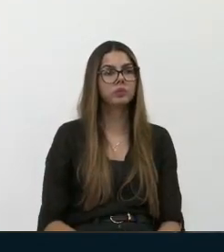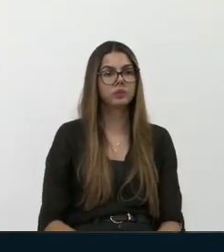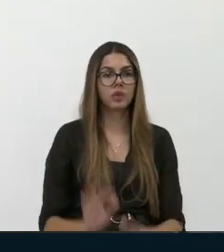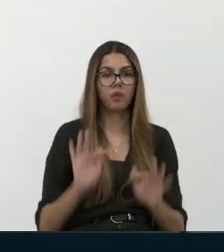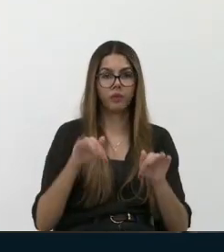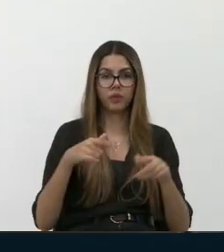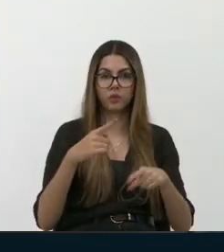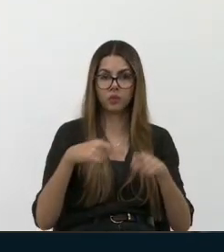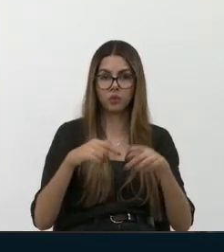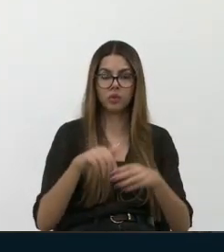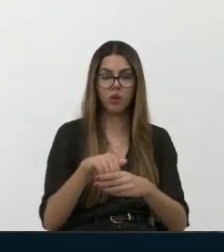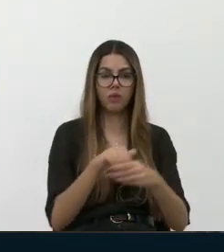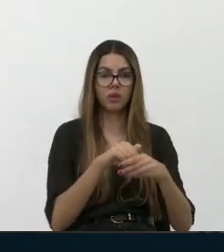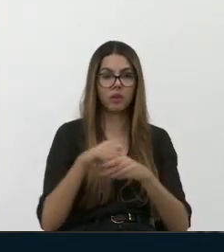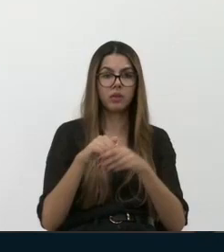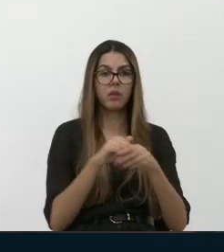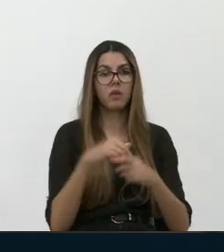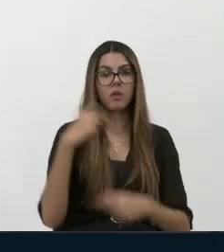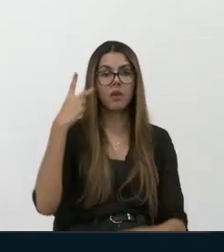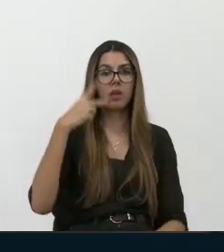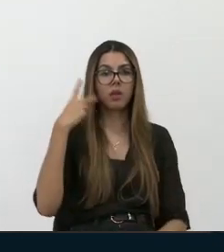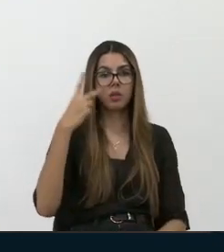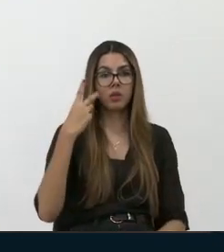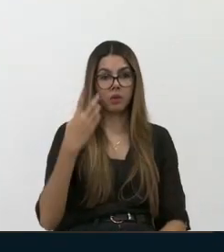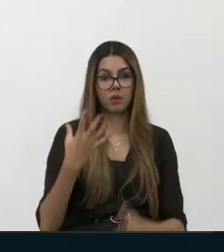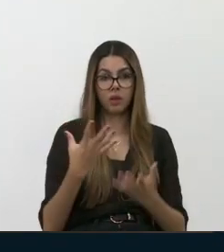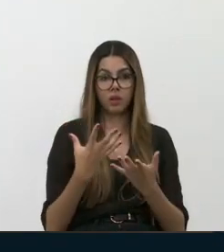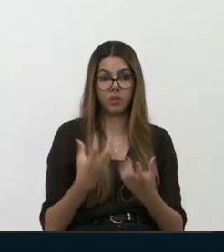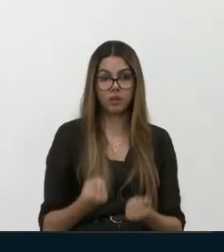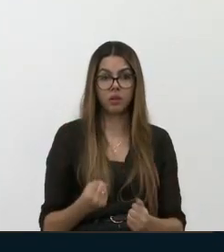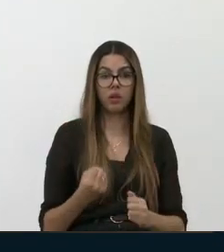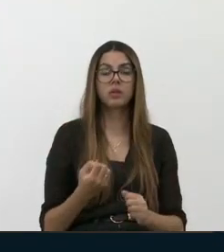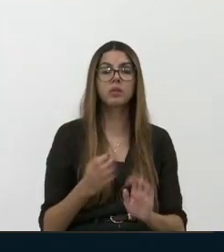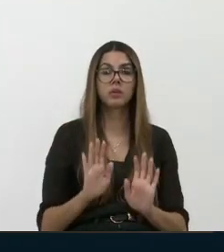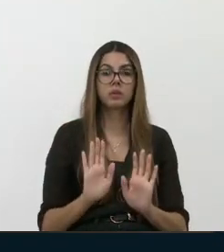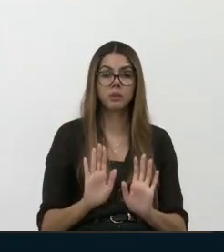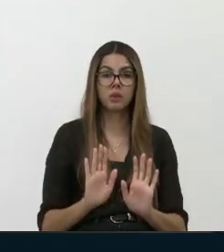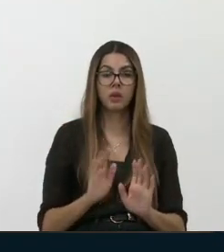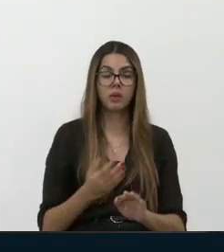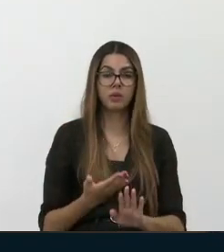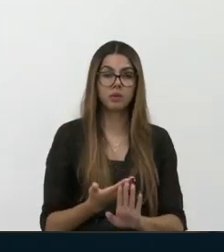Encerrada a discussão e votação. Os vereadores favoráveis permaneçam como estão e os contrários se manifestem.